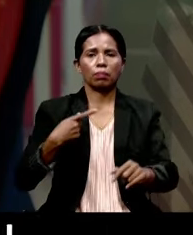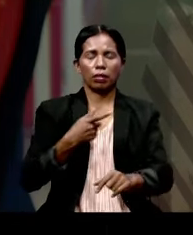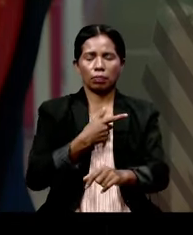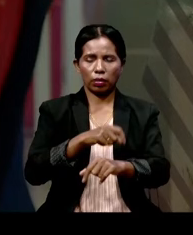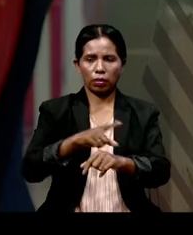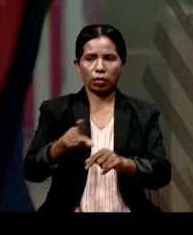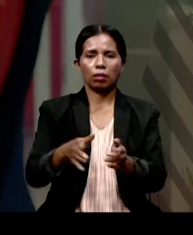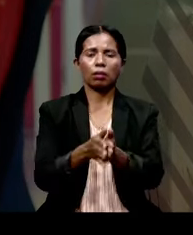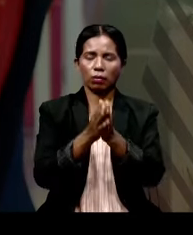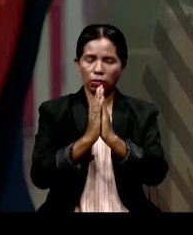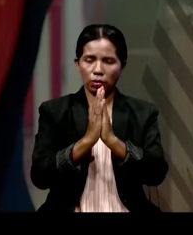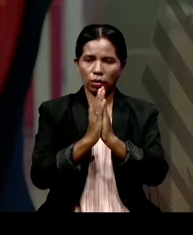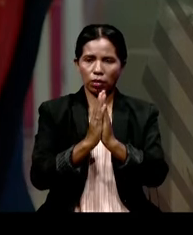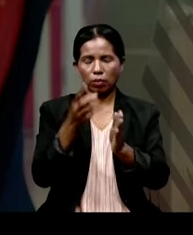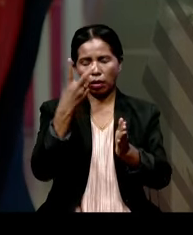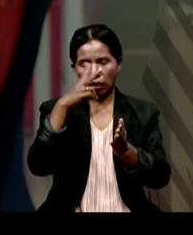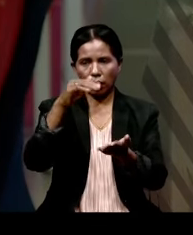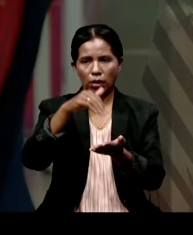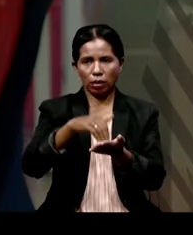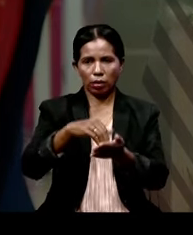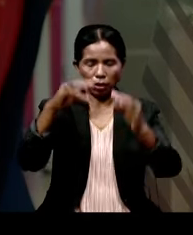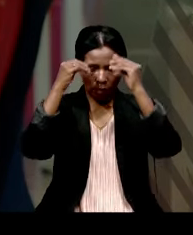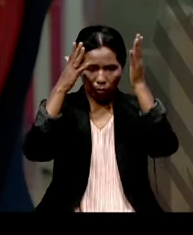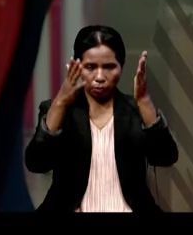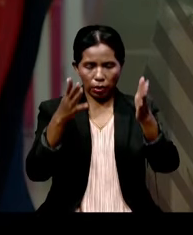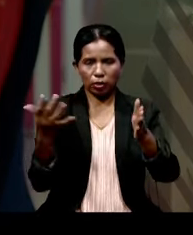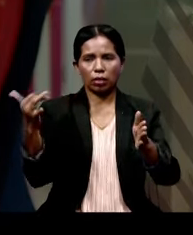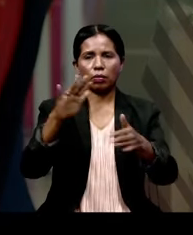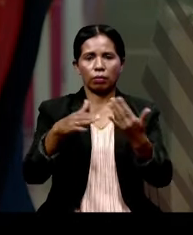Nebe Russo, a tua avalia, ex-professor contratado será?